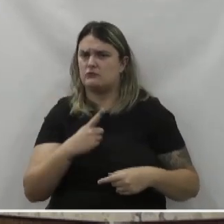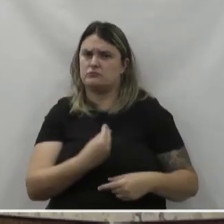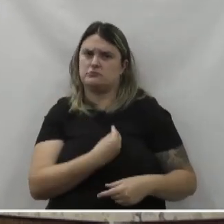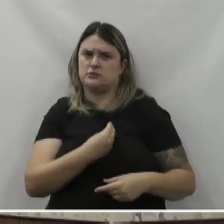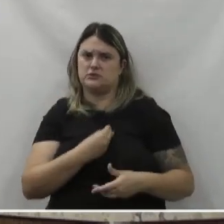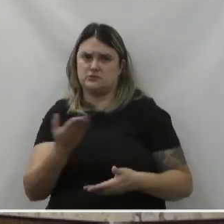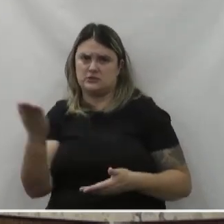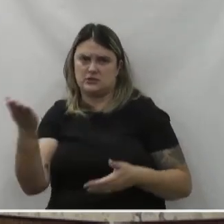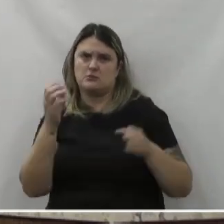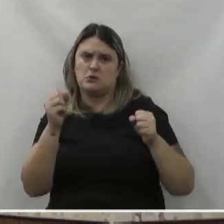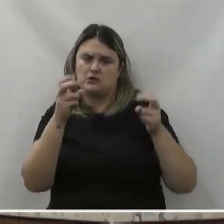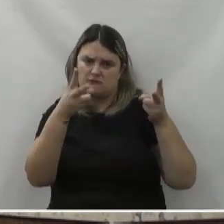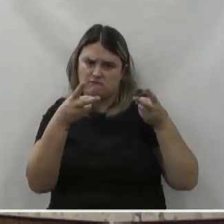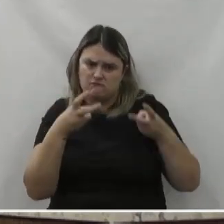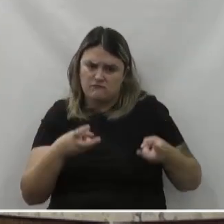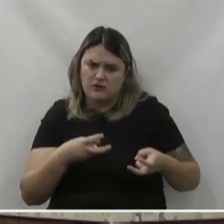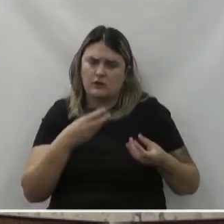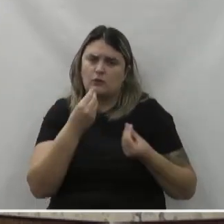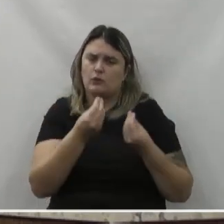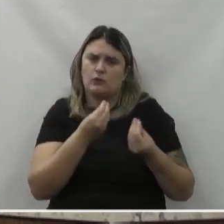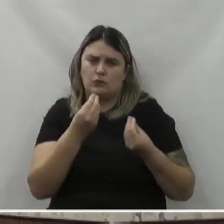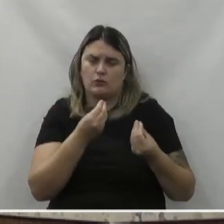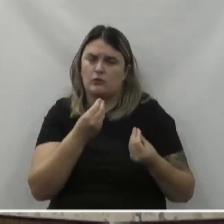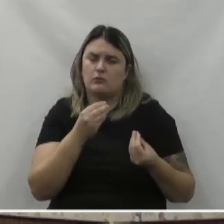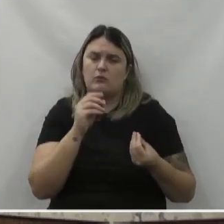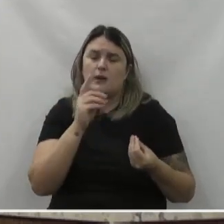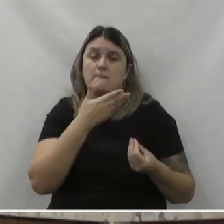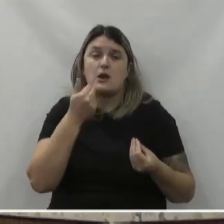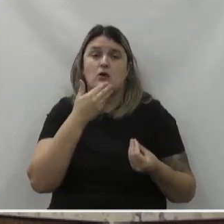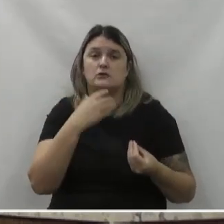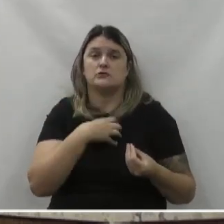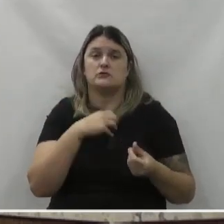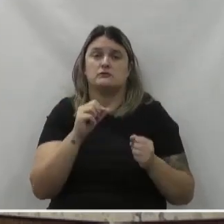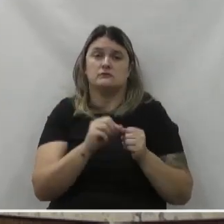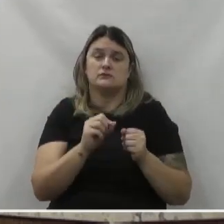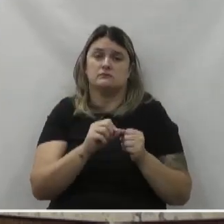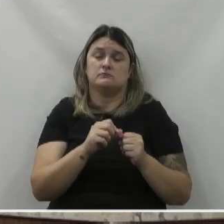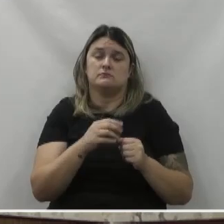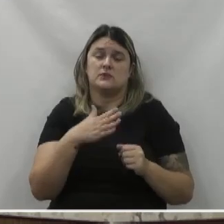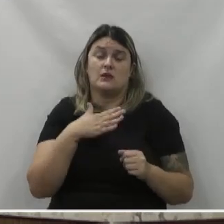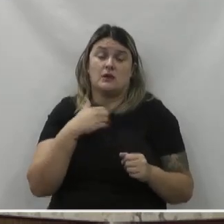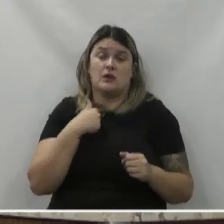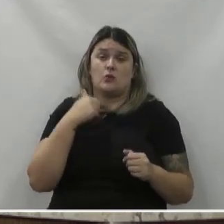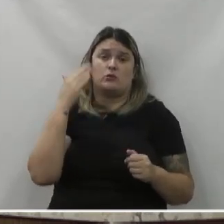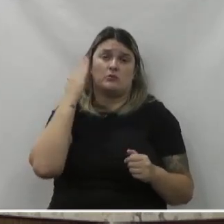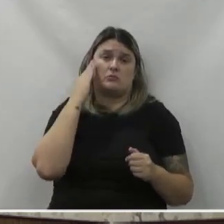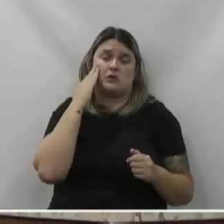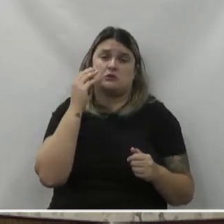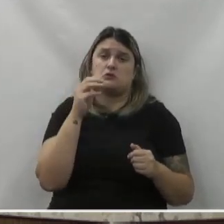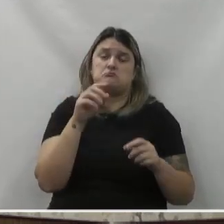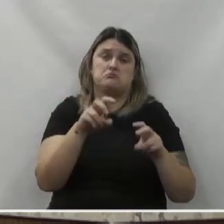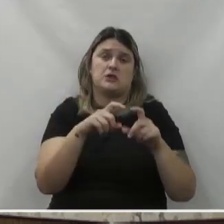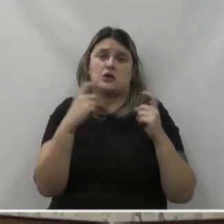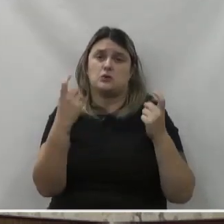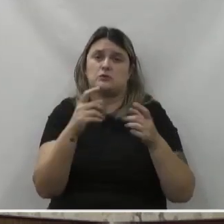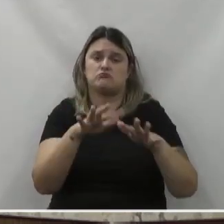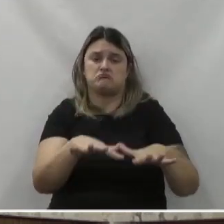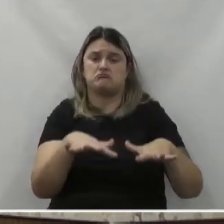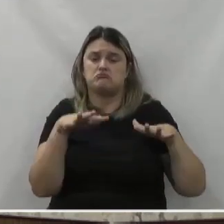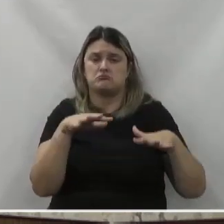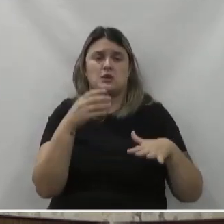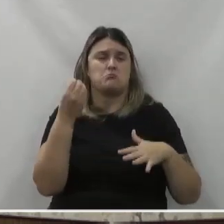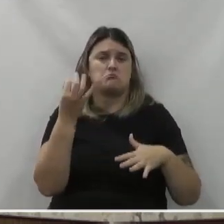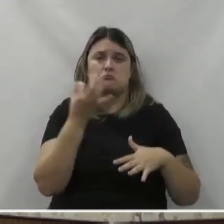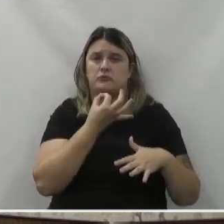estar analisando isso daí para ver como que seria a melhor maneira para a gente estar fazendo. Eu, na minha concepção, uma audiência pública seria